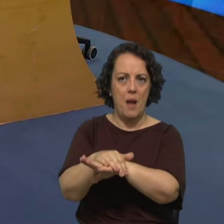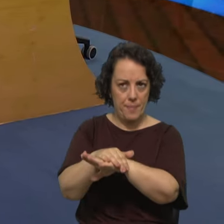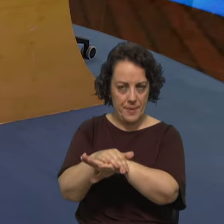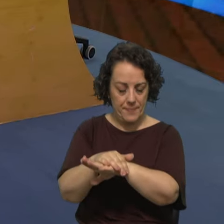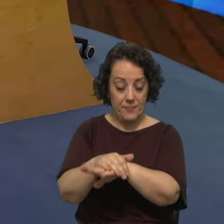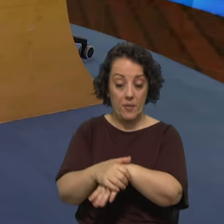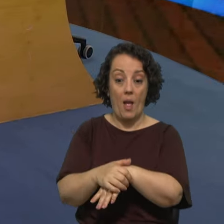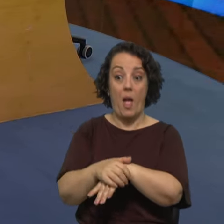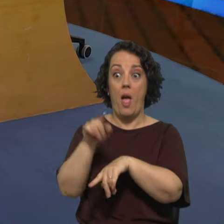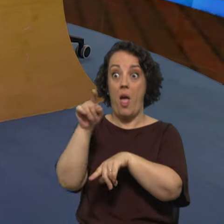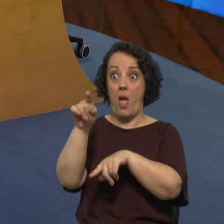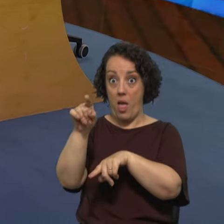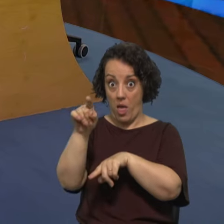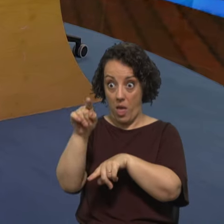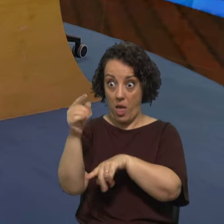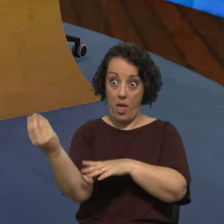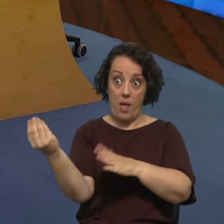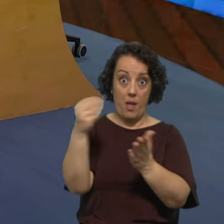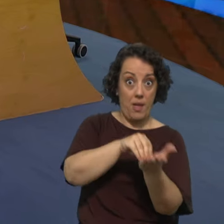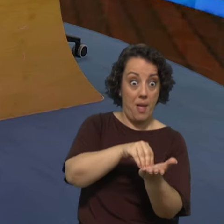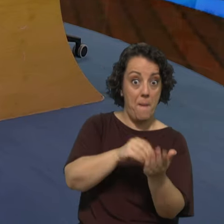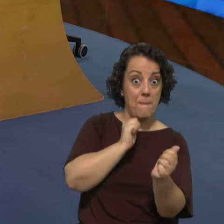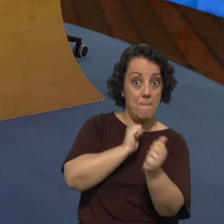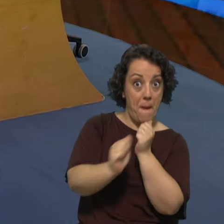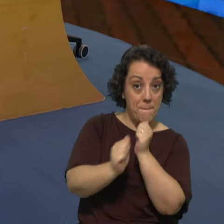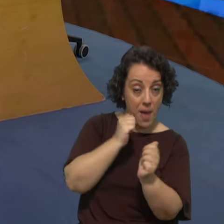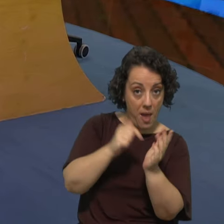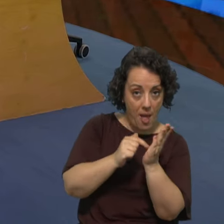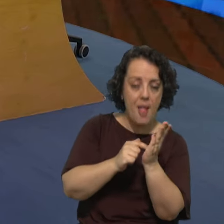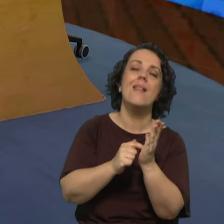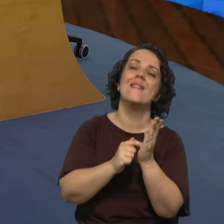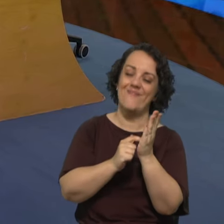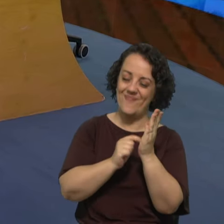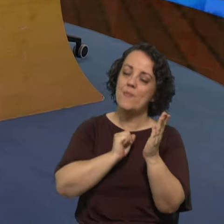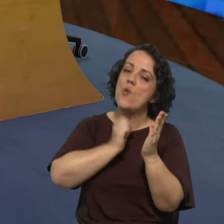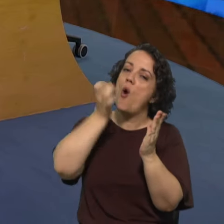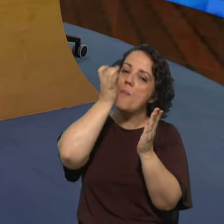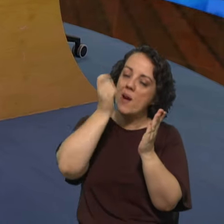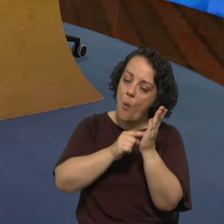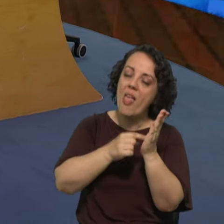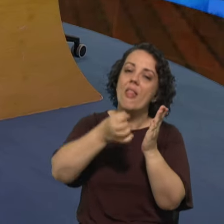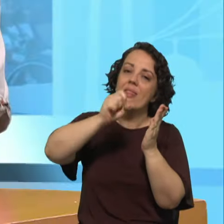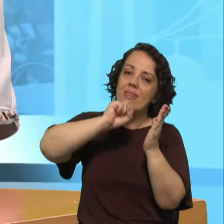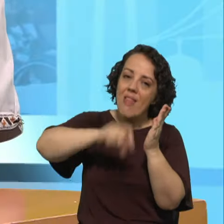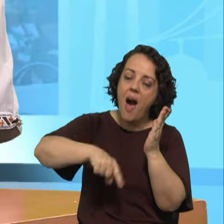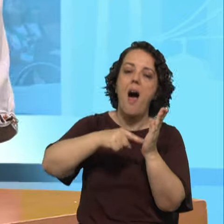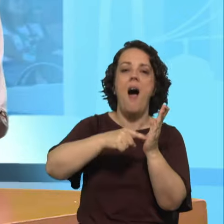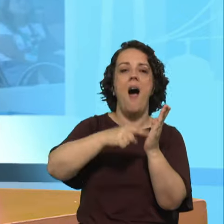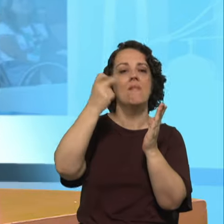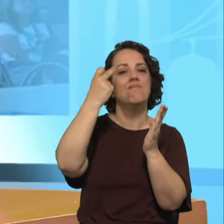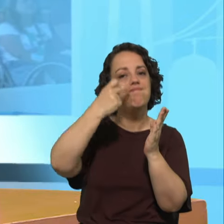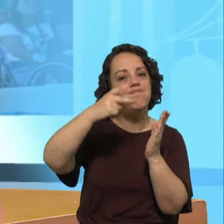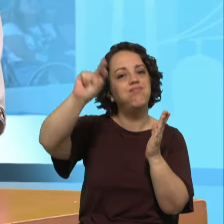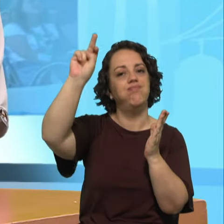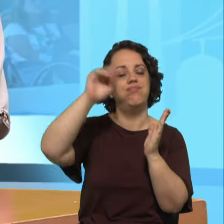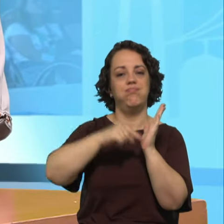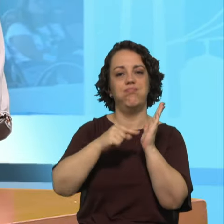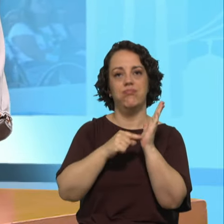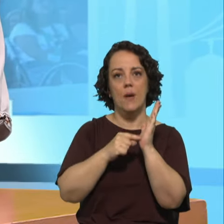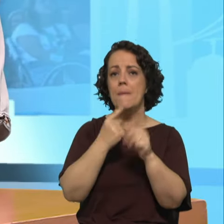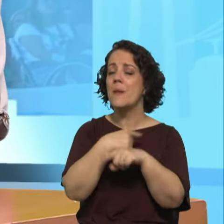como o papel Na minha opinião continua a ser uma forma de perpetuar as coisas juntas porque essas